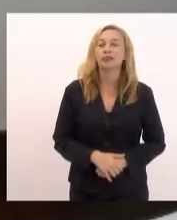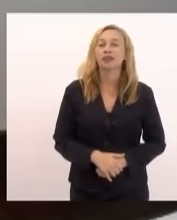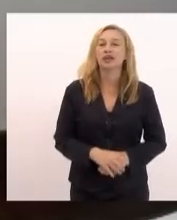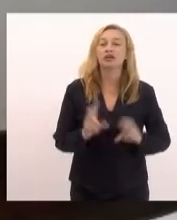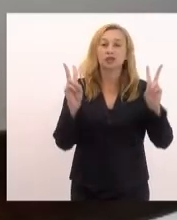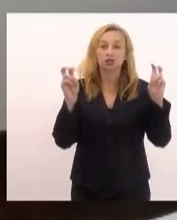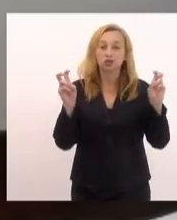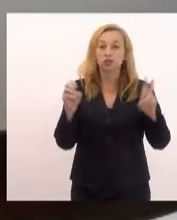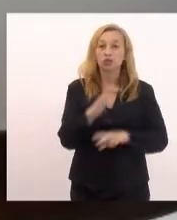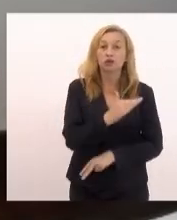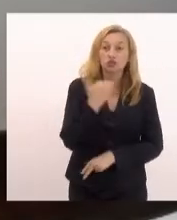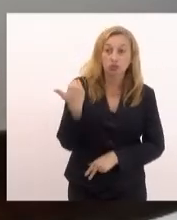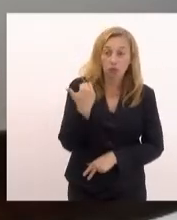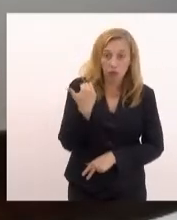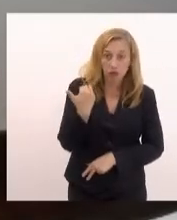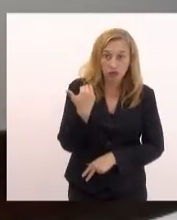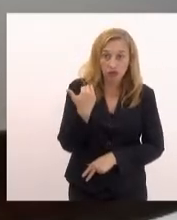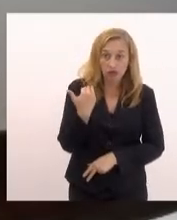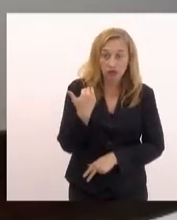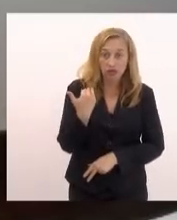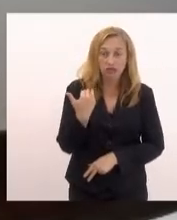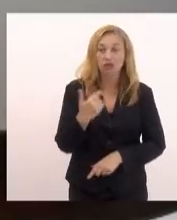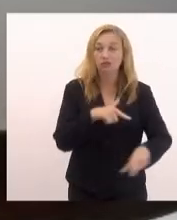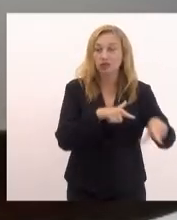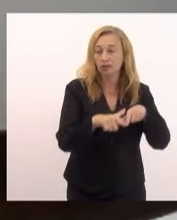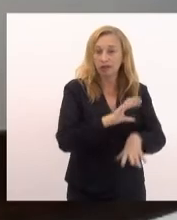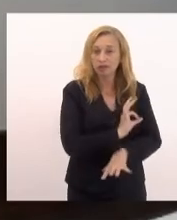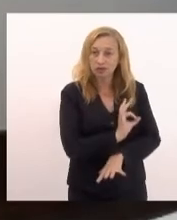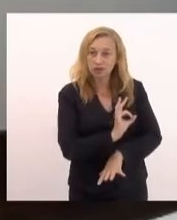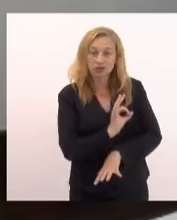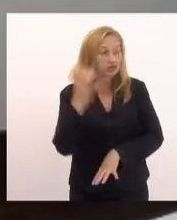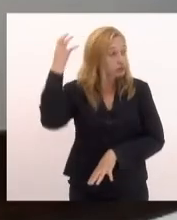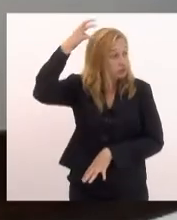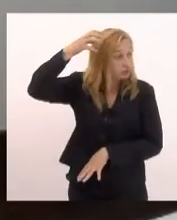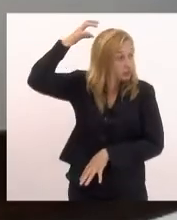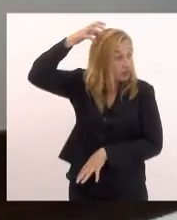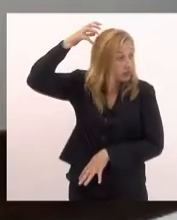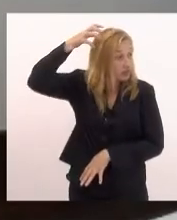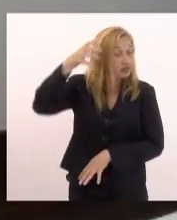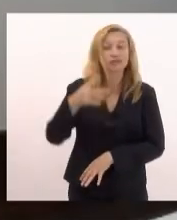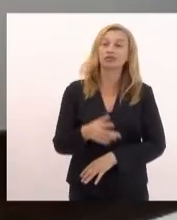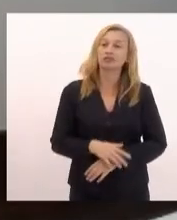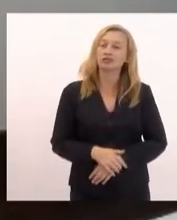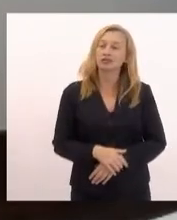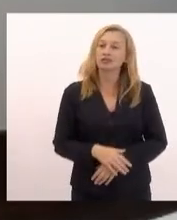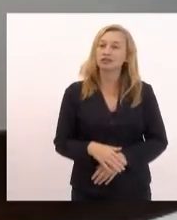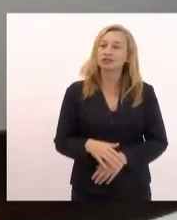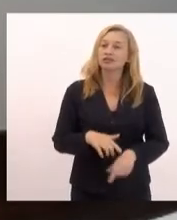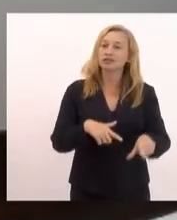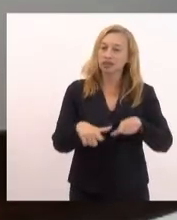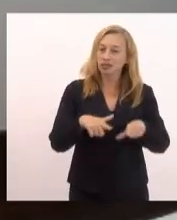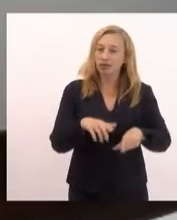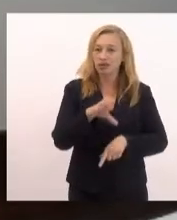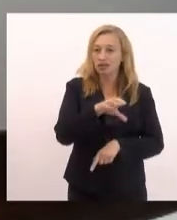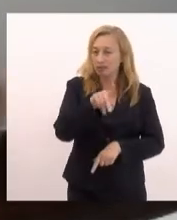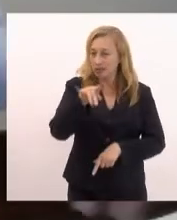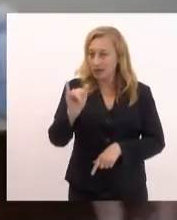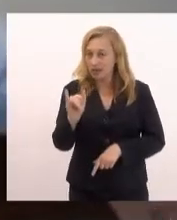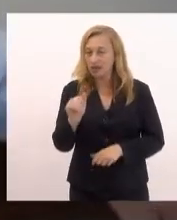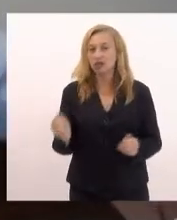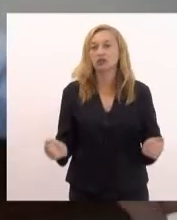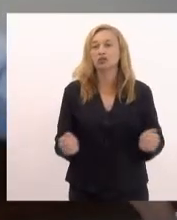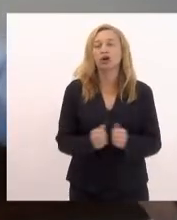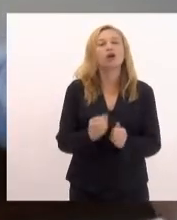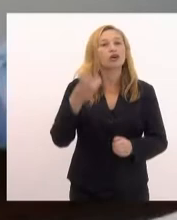mortes decorrentes das intervenções policiais. A Marielle nos secretariou nesta CPI, presidida